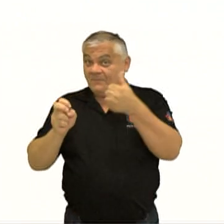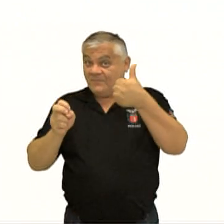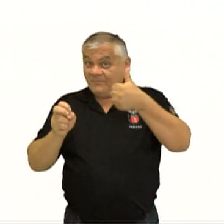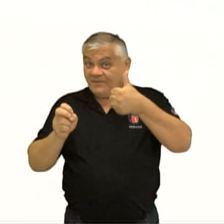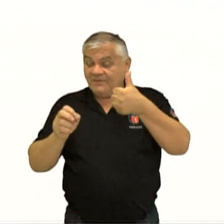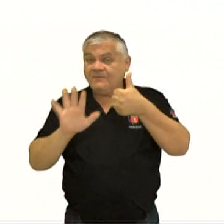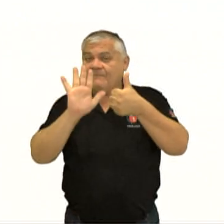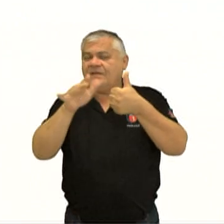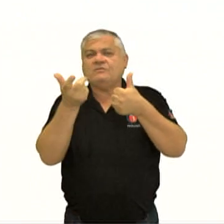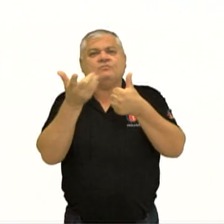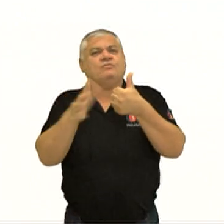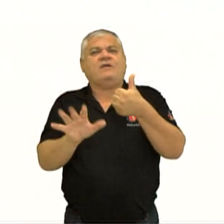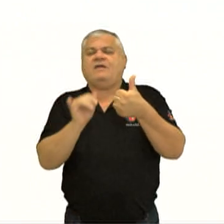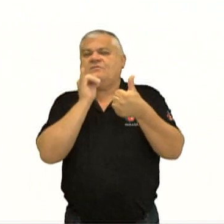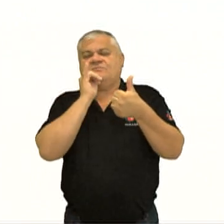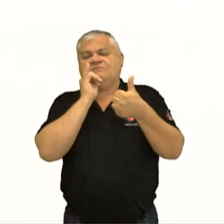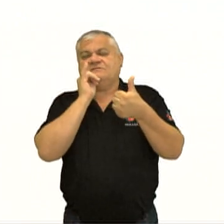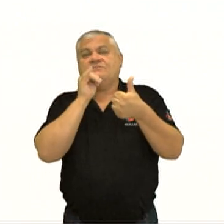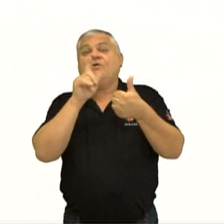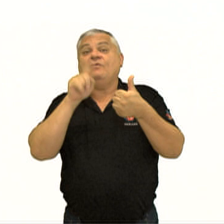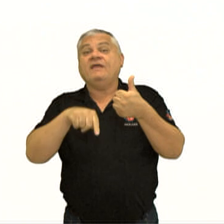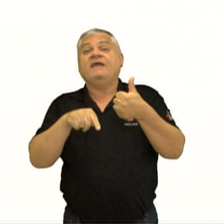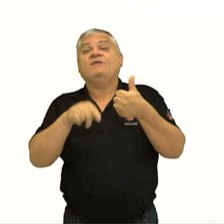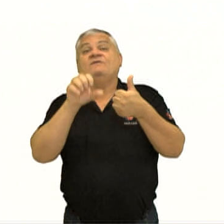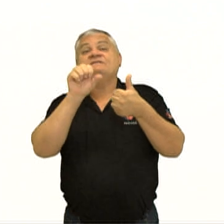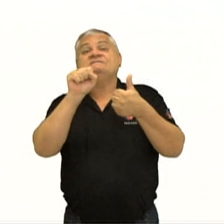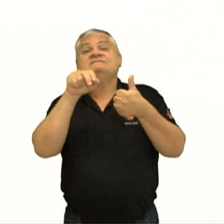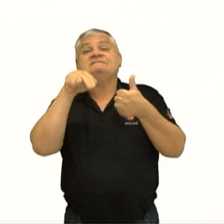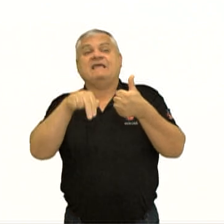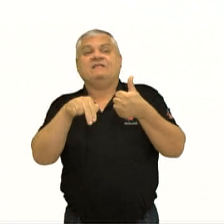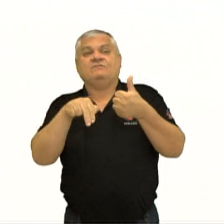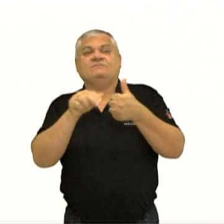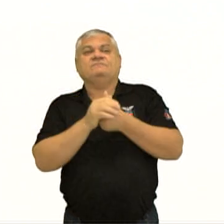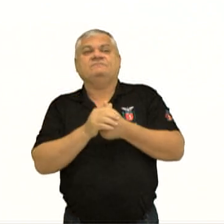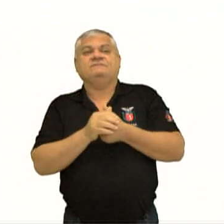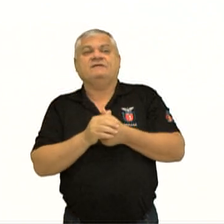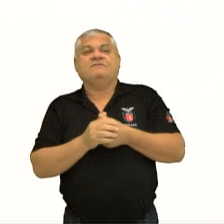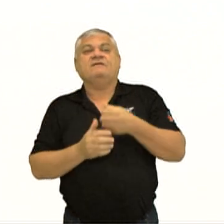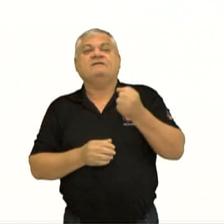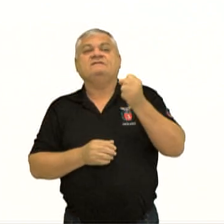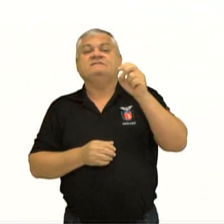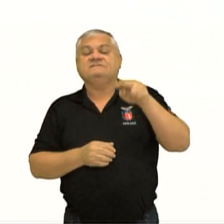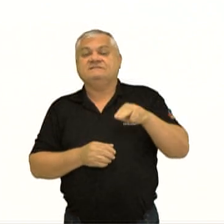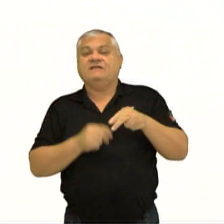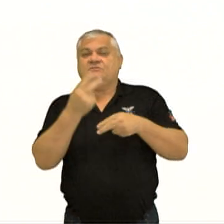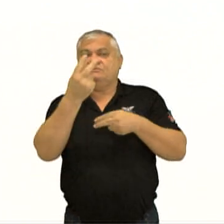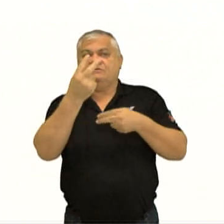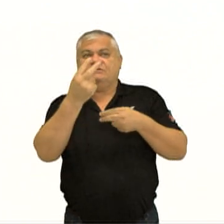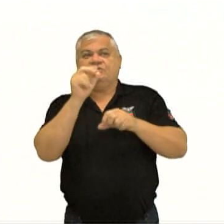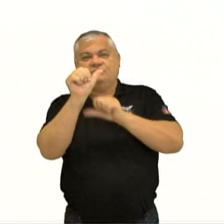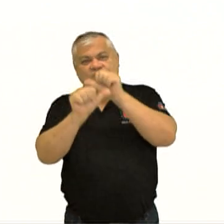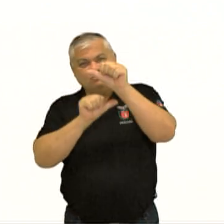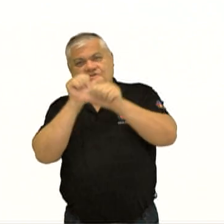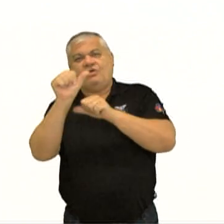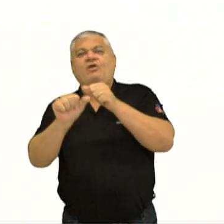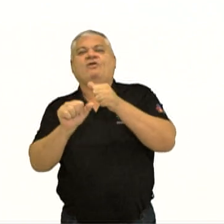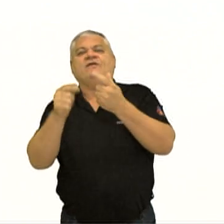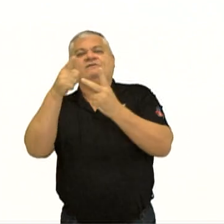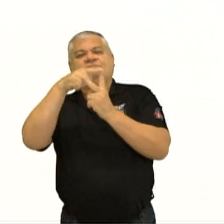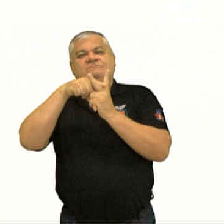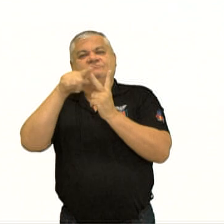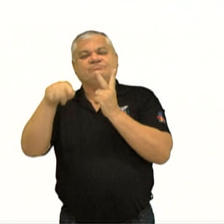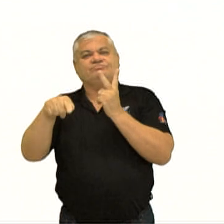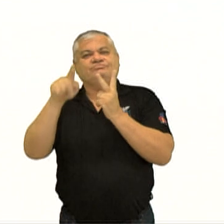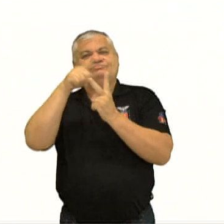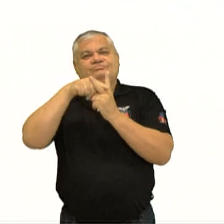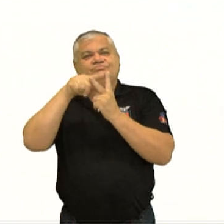Só que eu não quero seno ao quadrado de x, eu quero seno de x. Então, por isso, o quadrado eu vou passar para o segundo membro